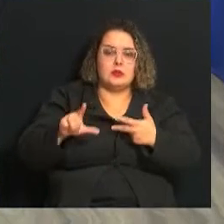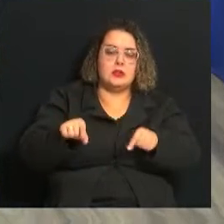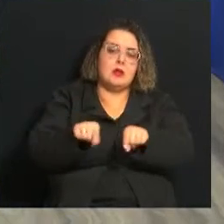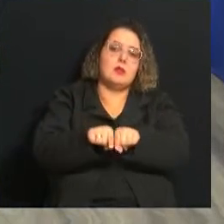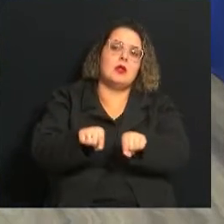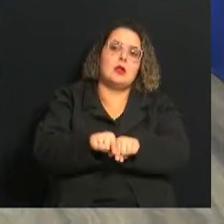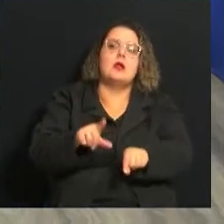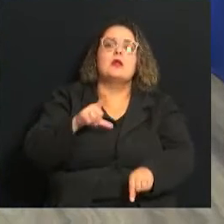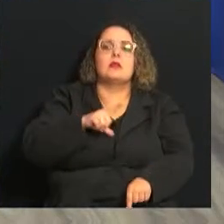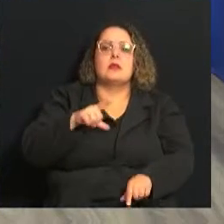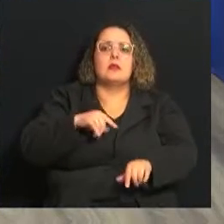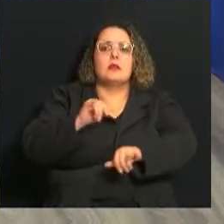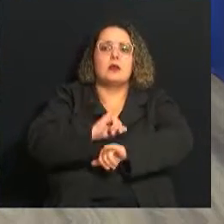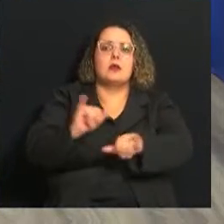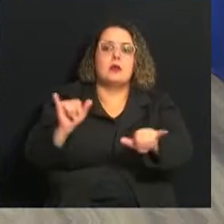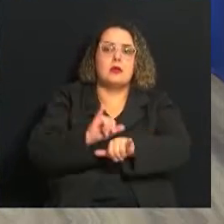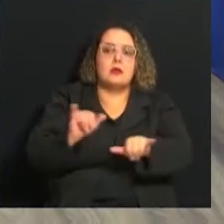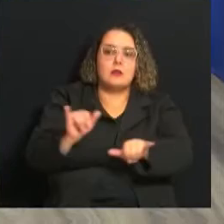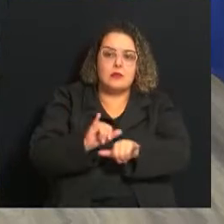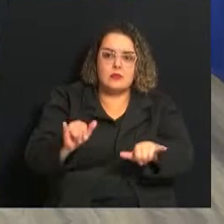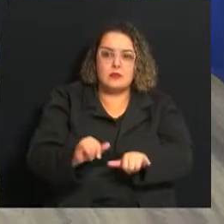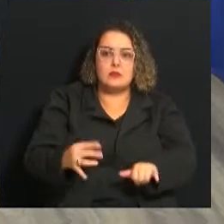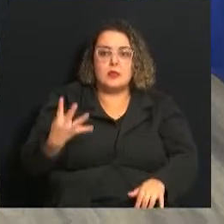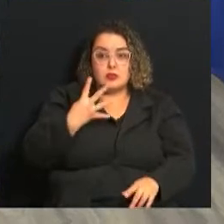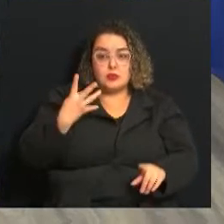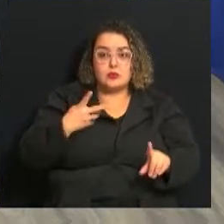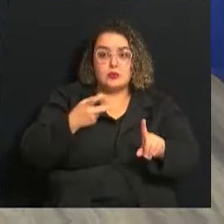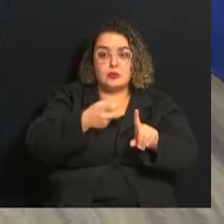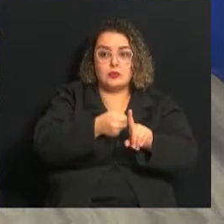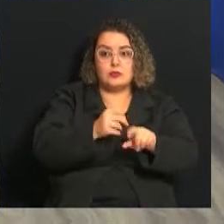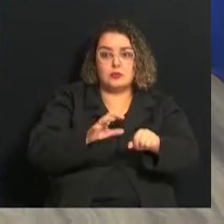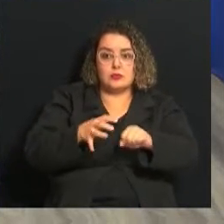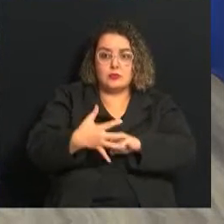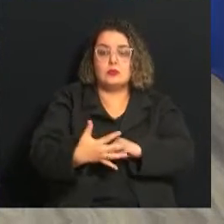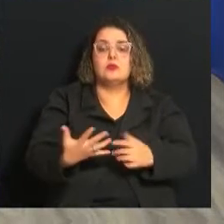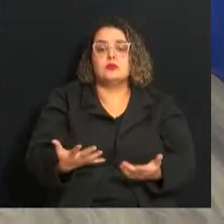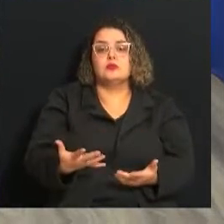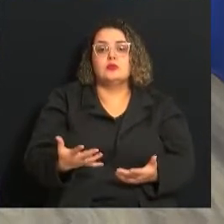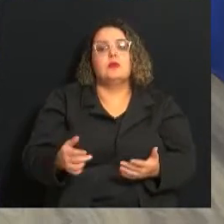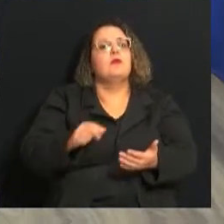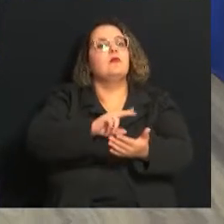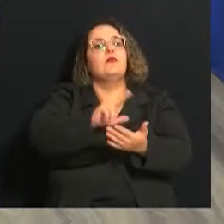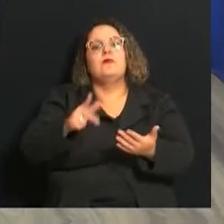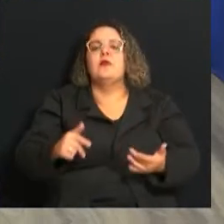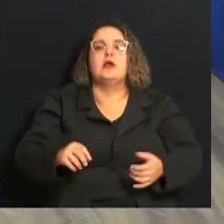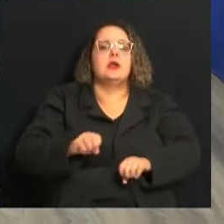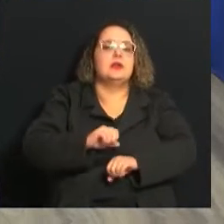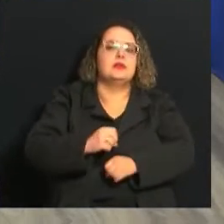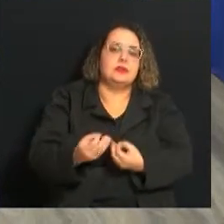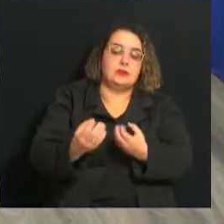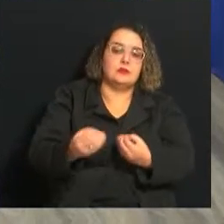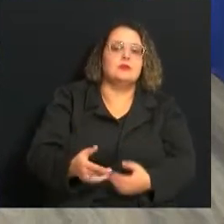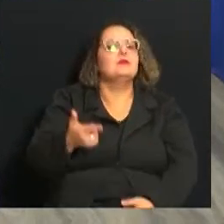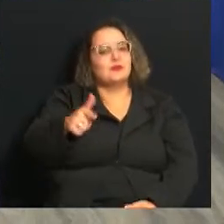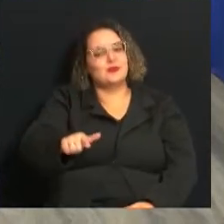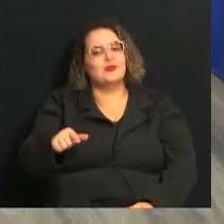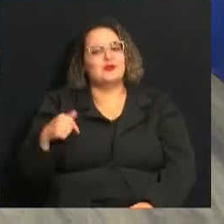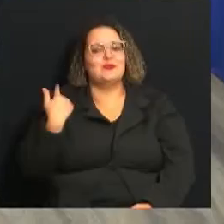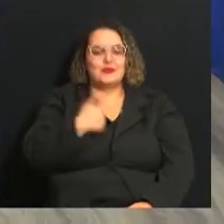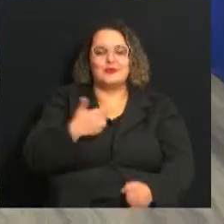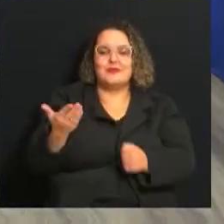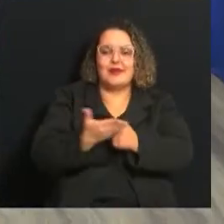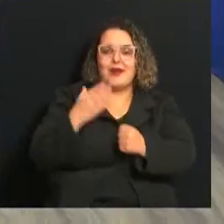tem informações sobre a 4ª dose de Covid-19, tem muitas informações, não saia daí que o nosso intervalo é